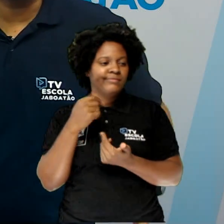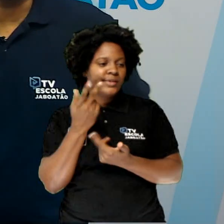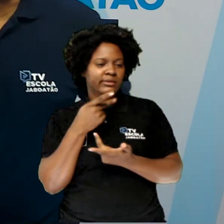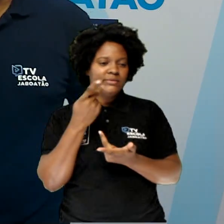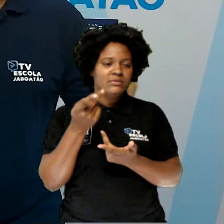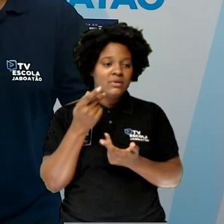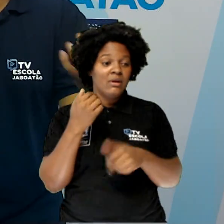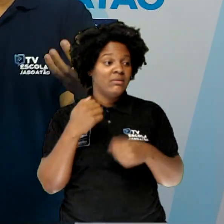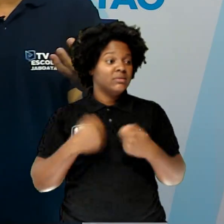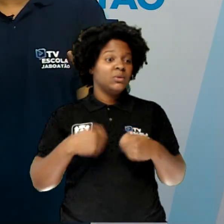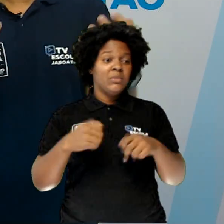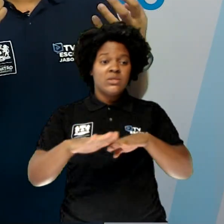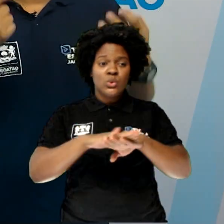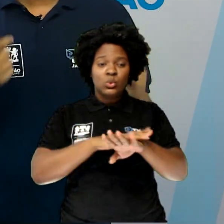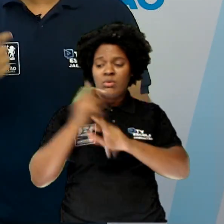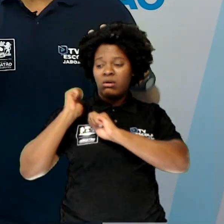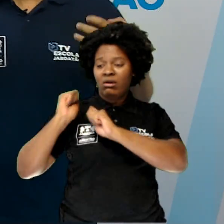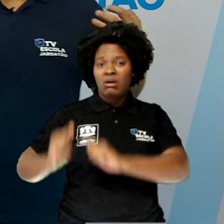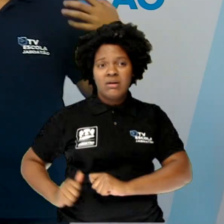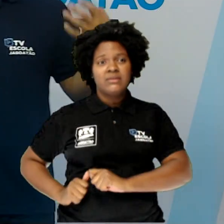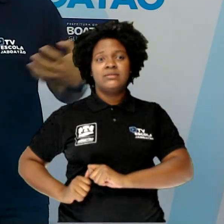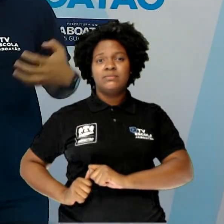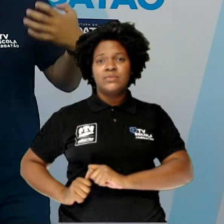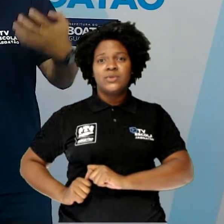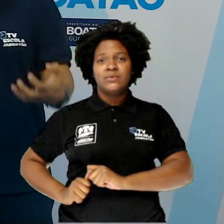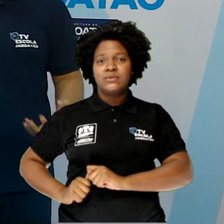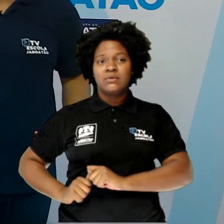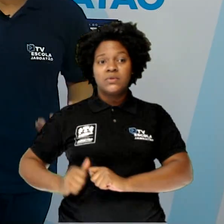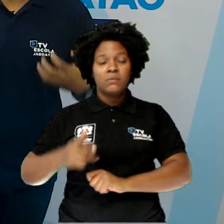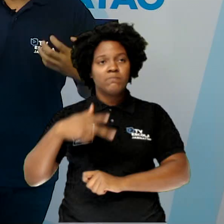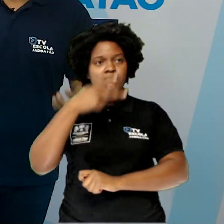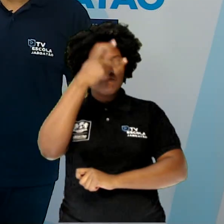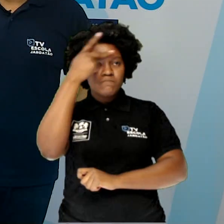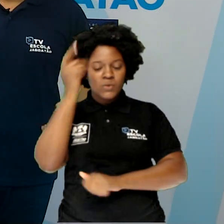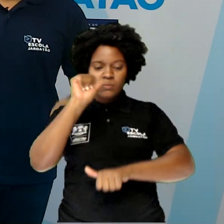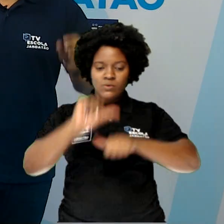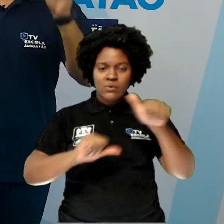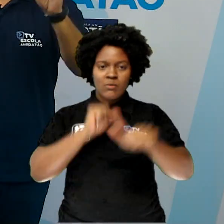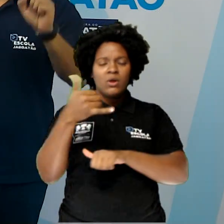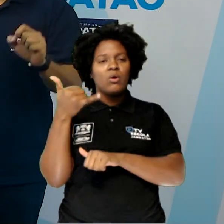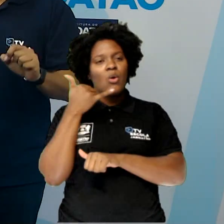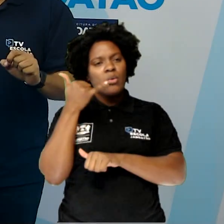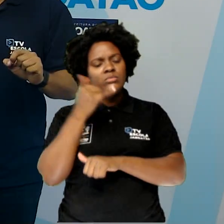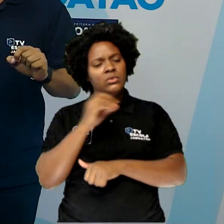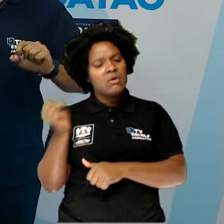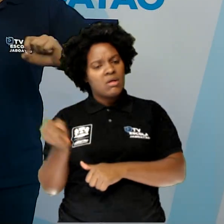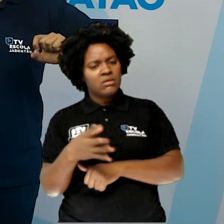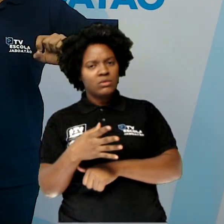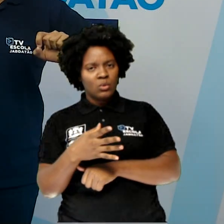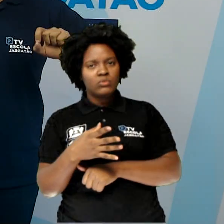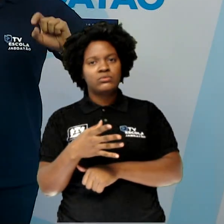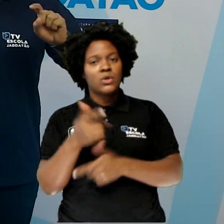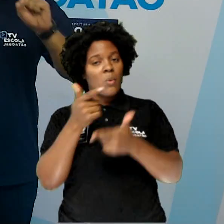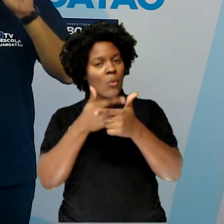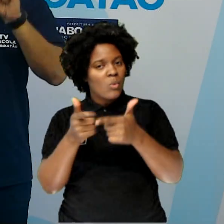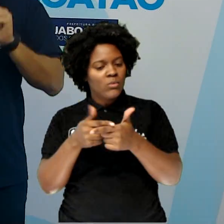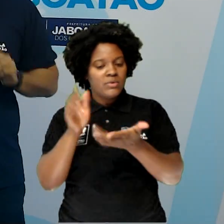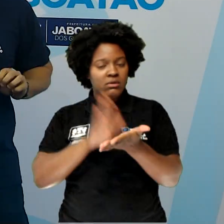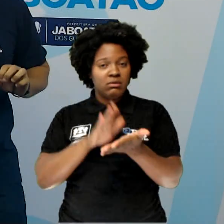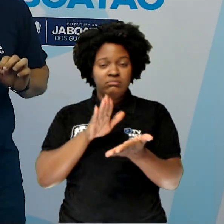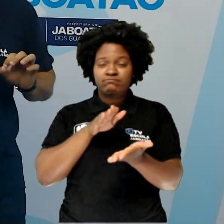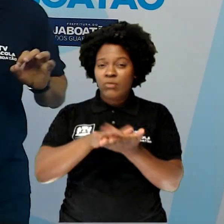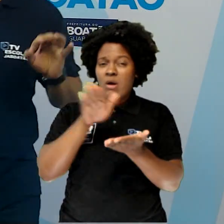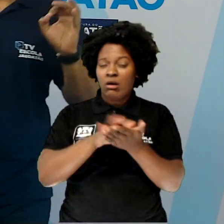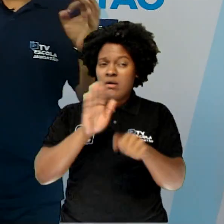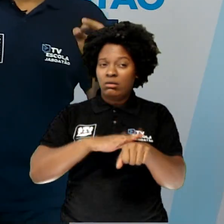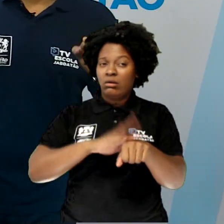sandalinha, eu preciso dessa bolsa, eu vou ser até uma pessoa melhor com esse celular. Essa é a questão do consumismo. E é isso que a